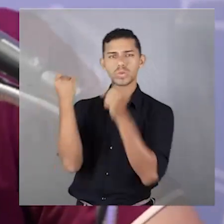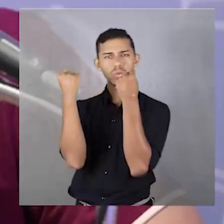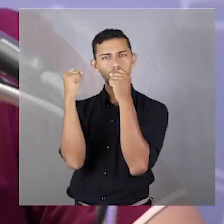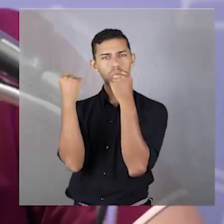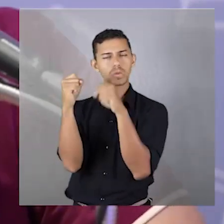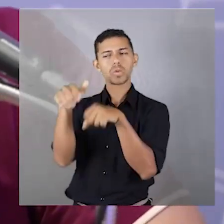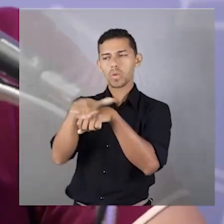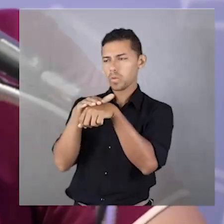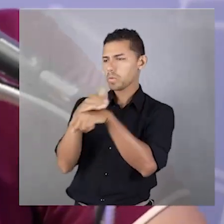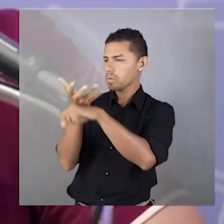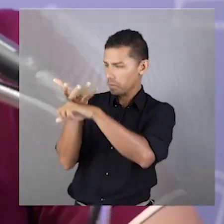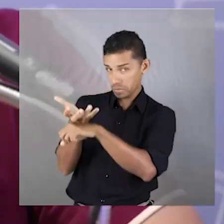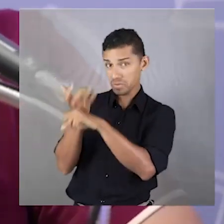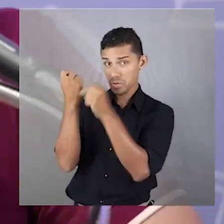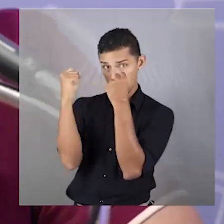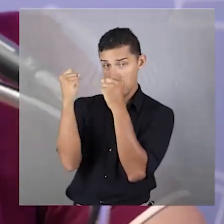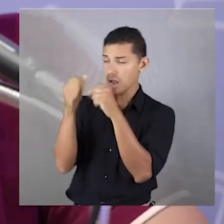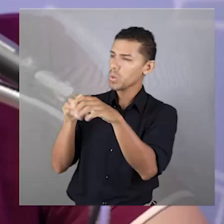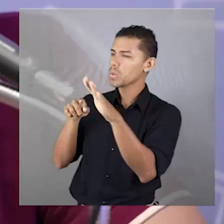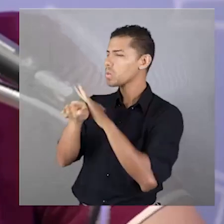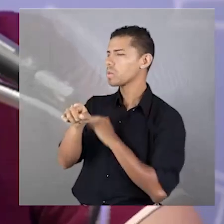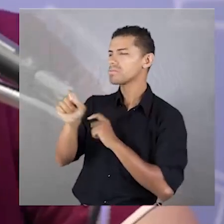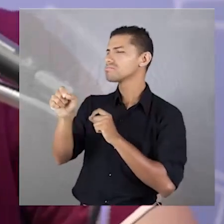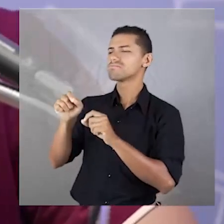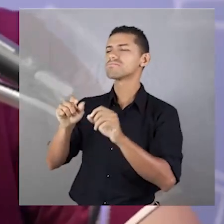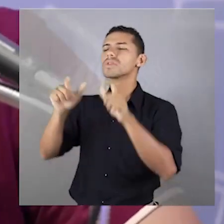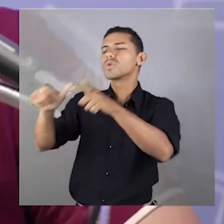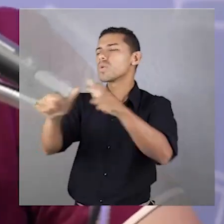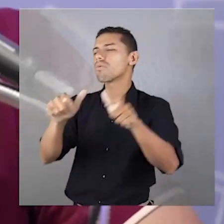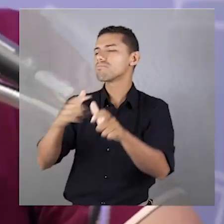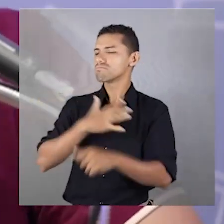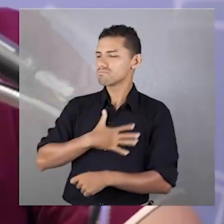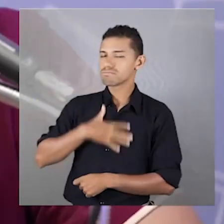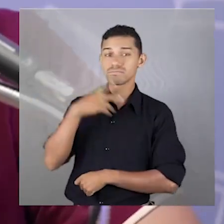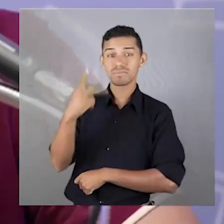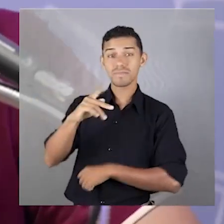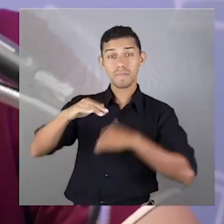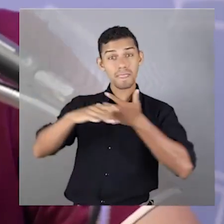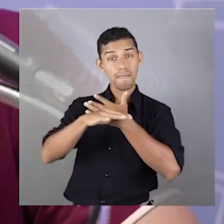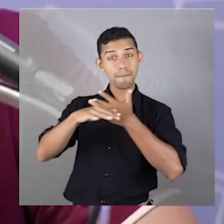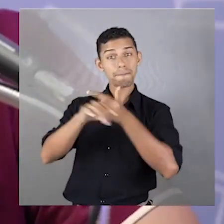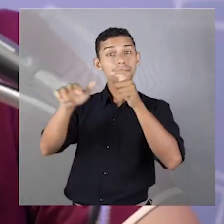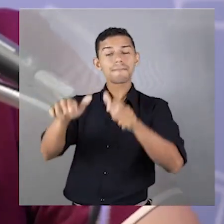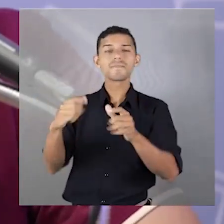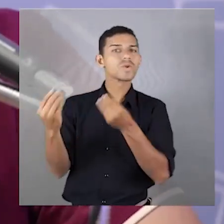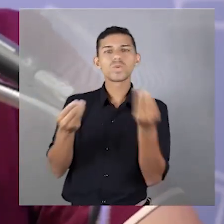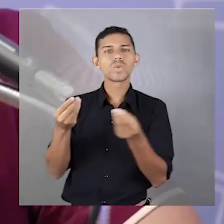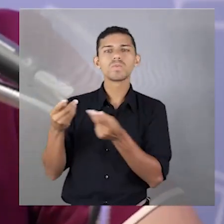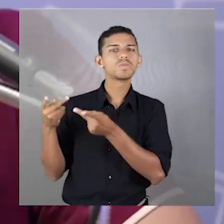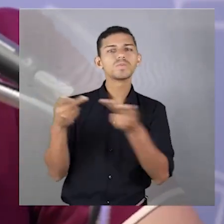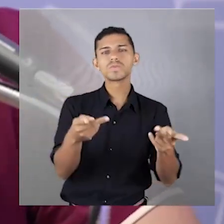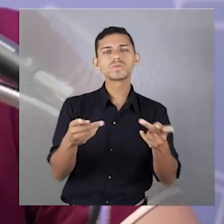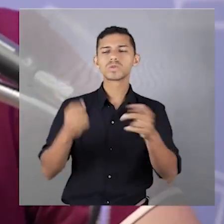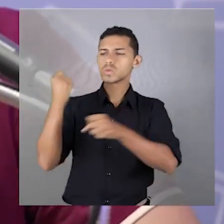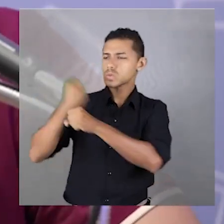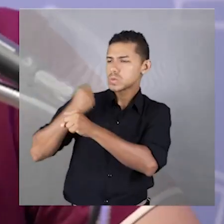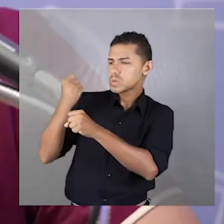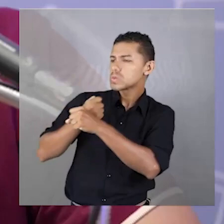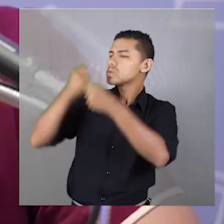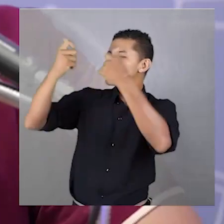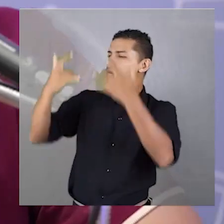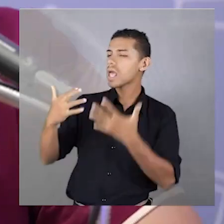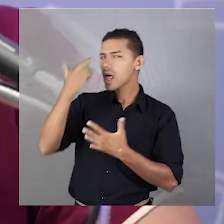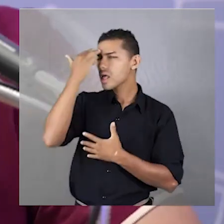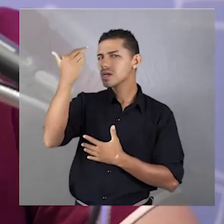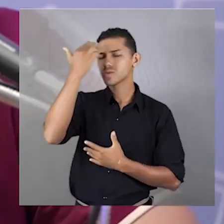de vocês, perguntem sobre os espaços de lazer da cidade que vocês fazem parte, como que esses espaços foram construídos, qual é